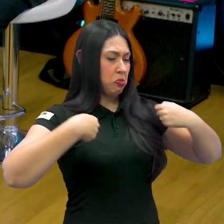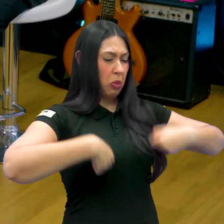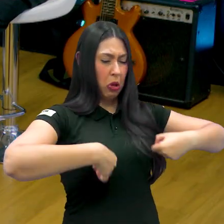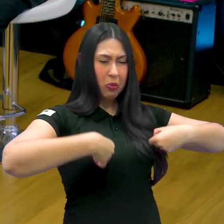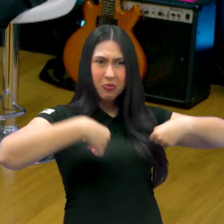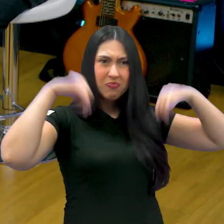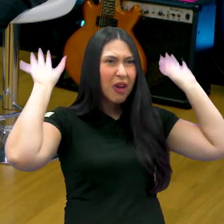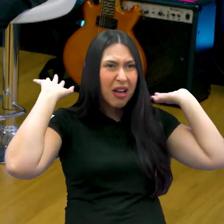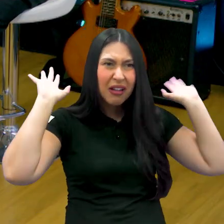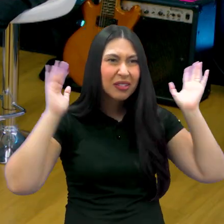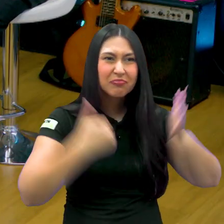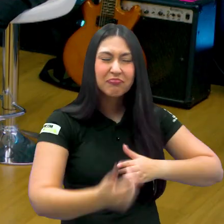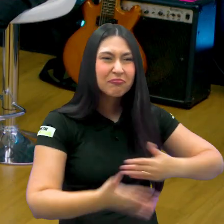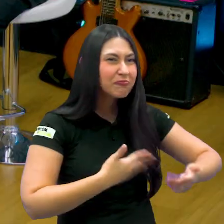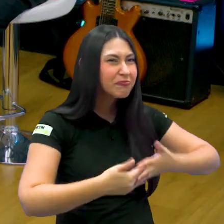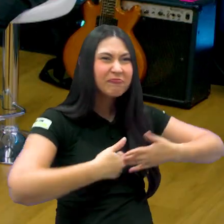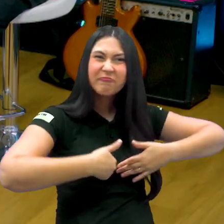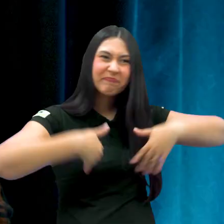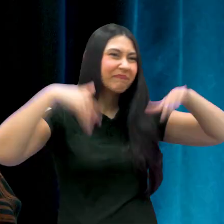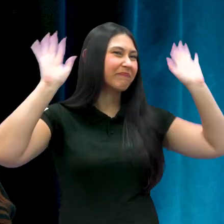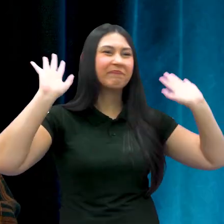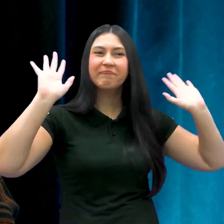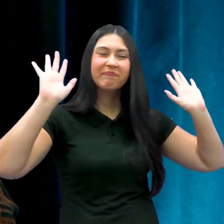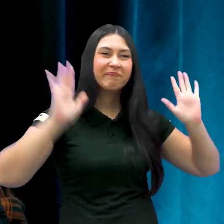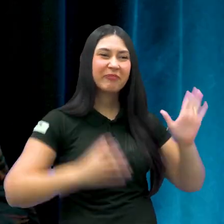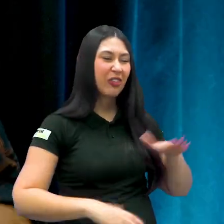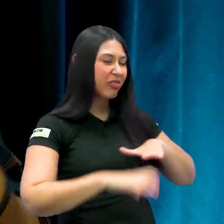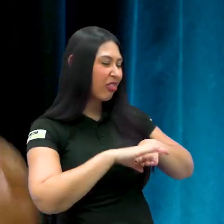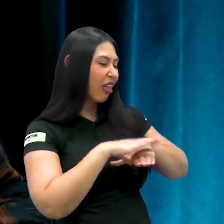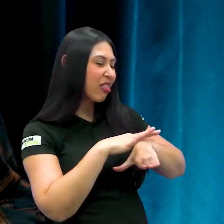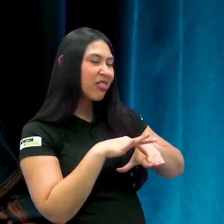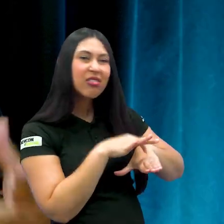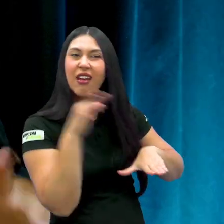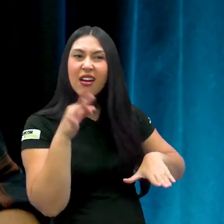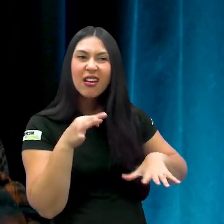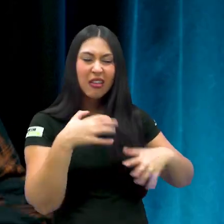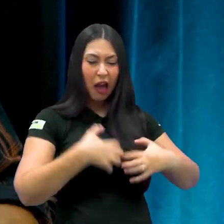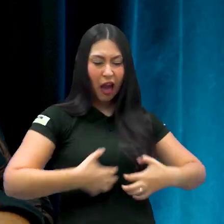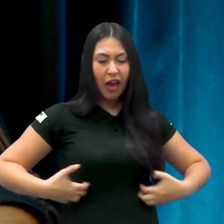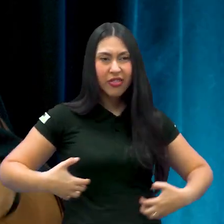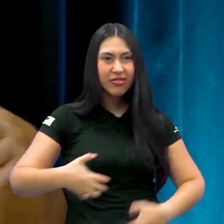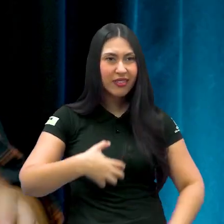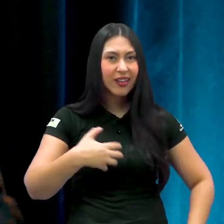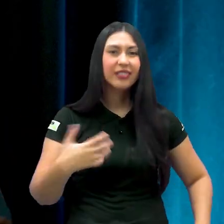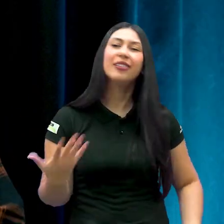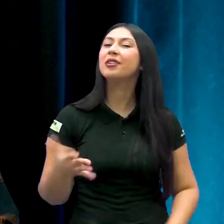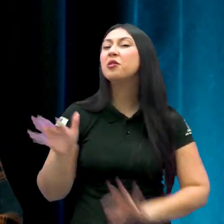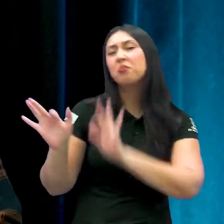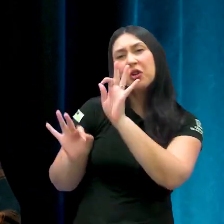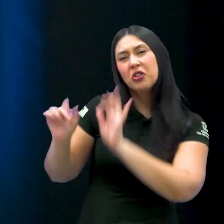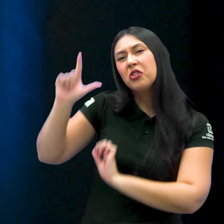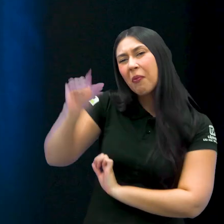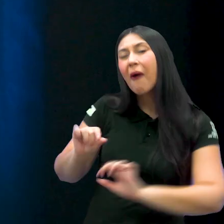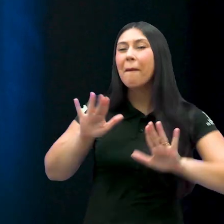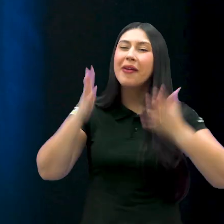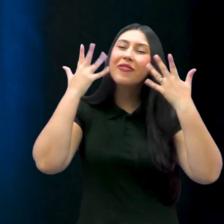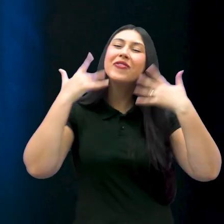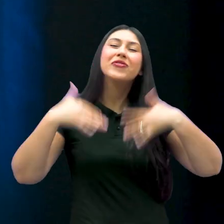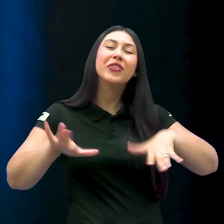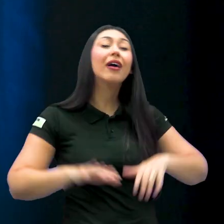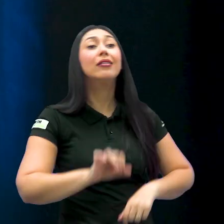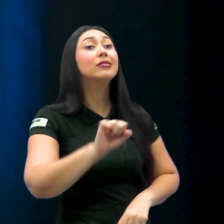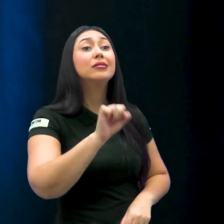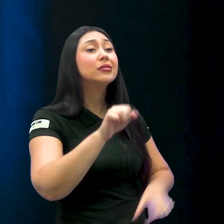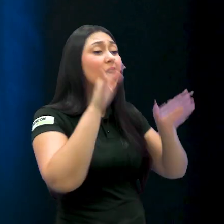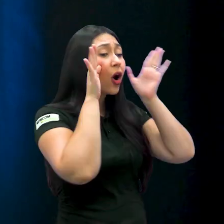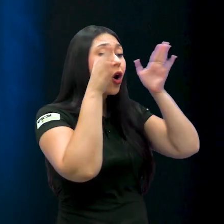bagunçado, as roupas xadrez, enfim, tênis, calça rasgada. Então, menos produzido, mais